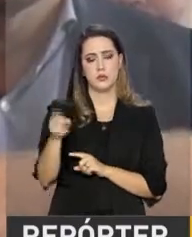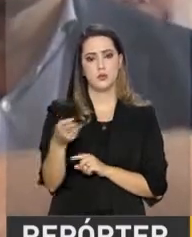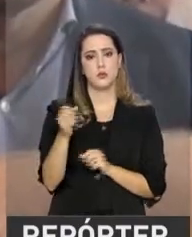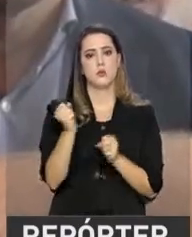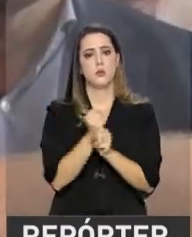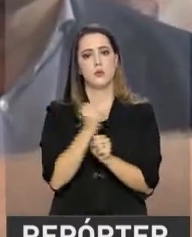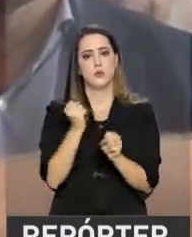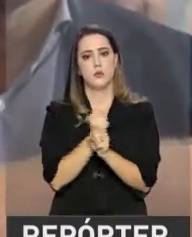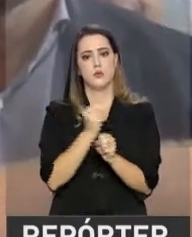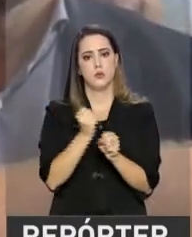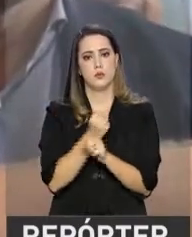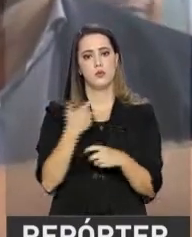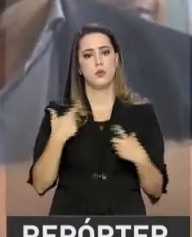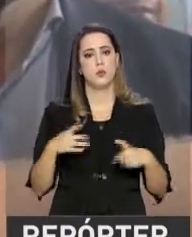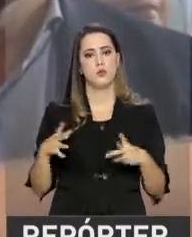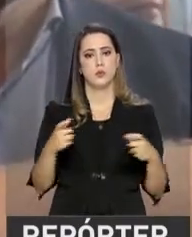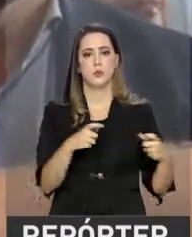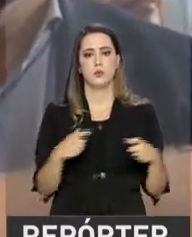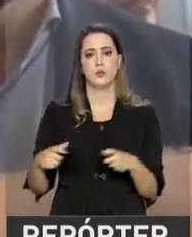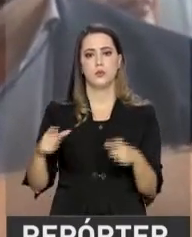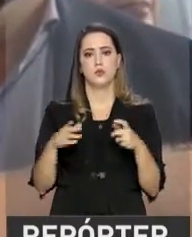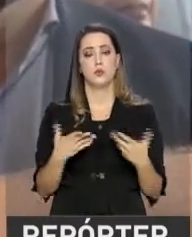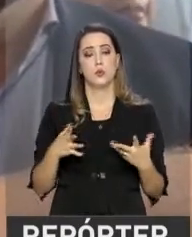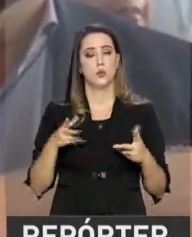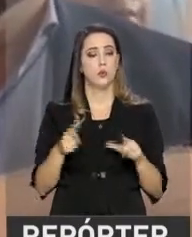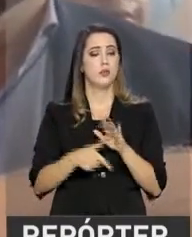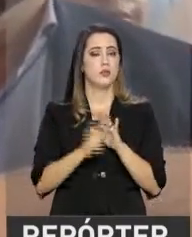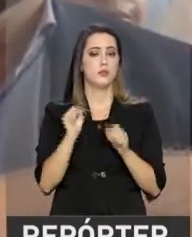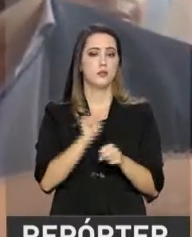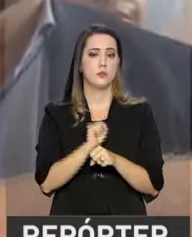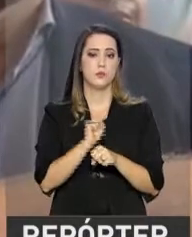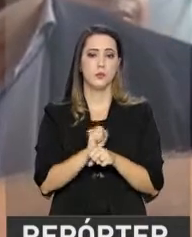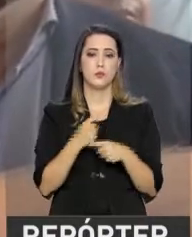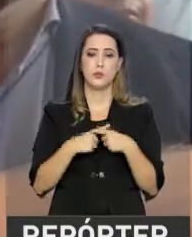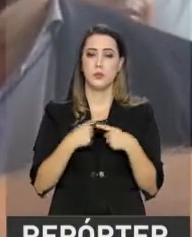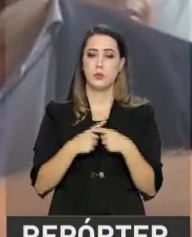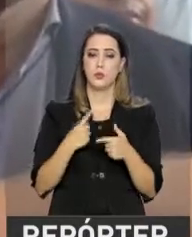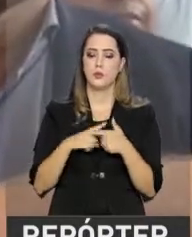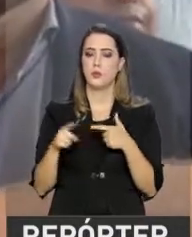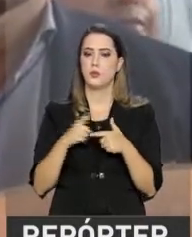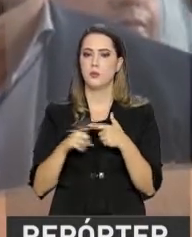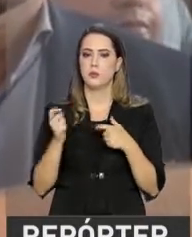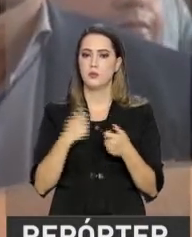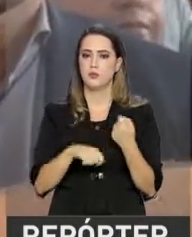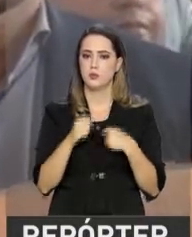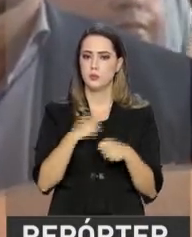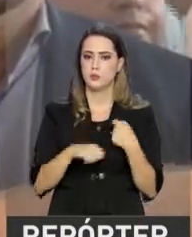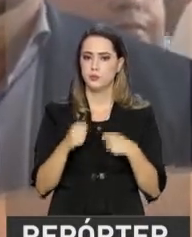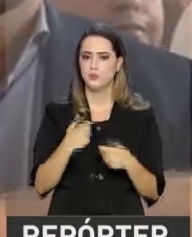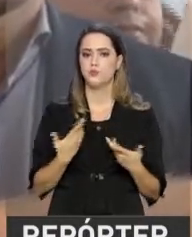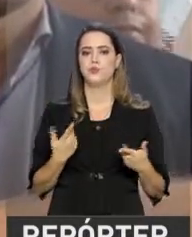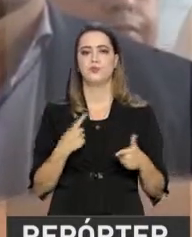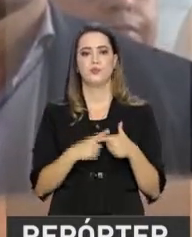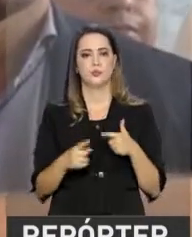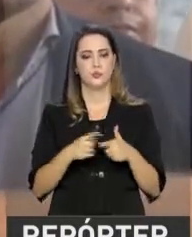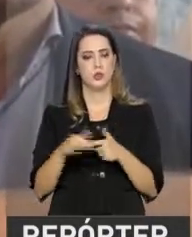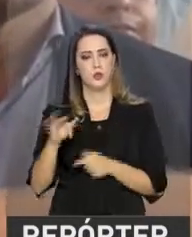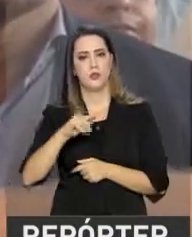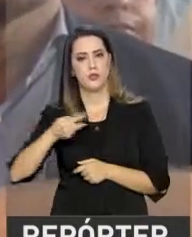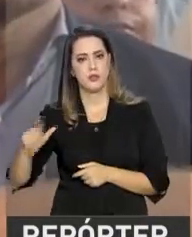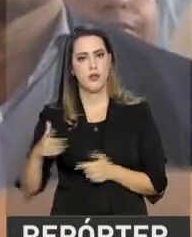Brasil inteiro, todas elas estavam paralisadas por força de uma crise econômica, de uma crise